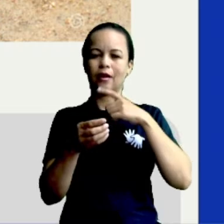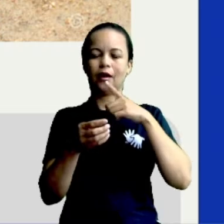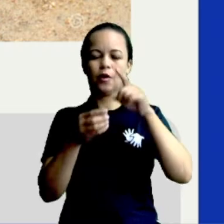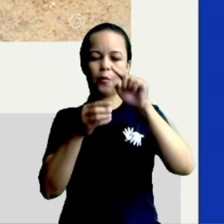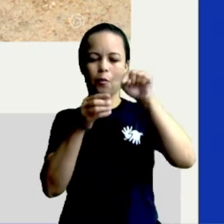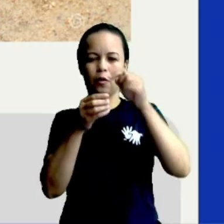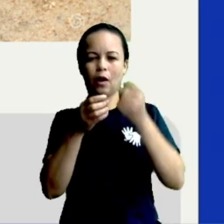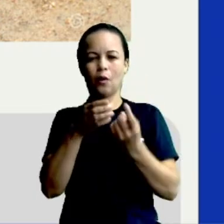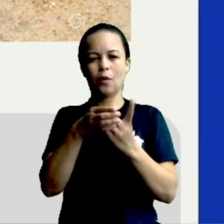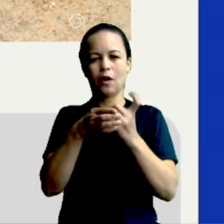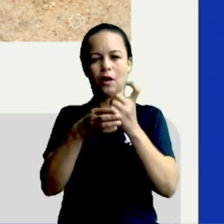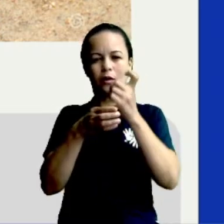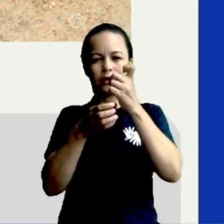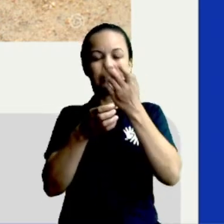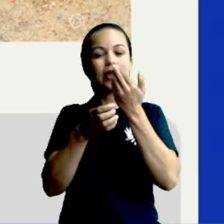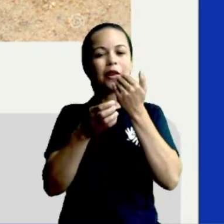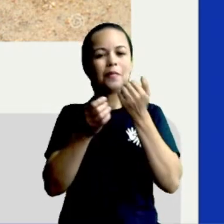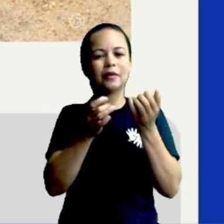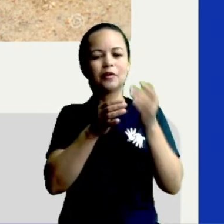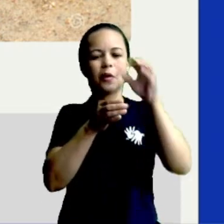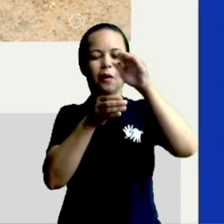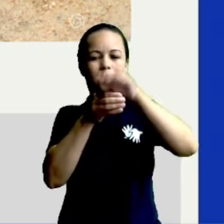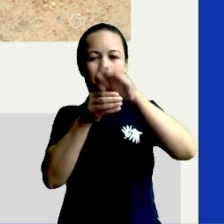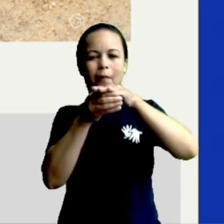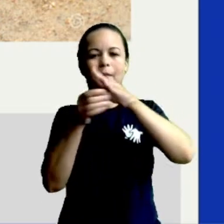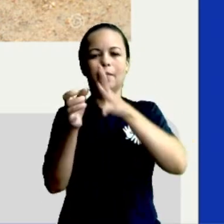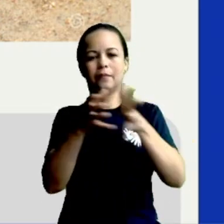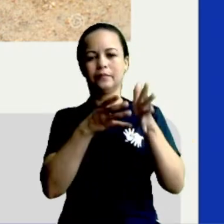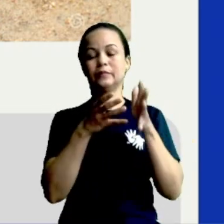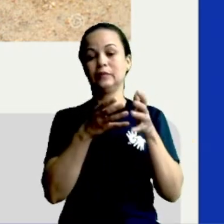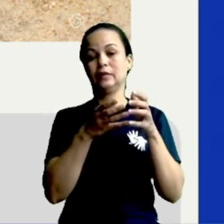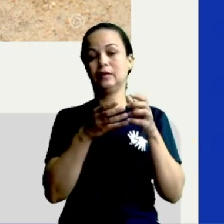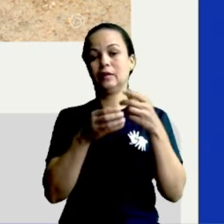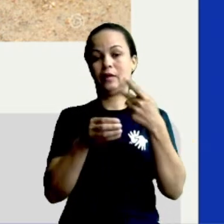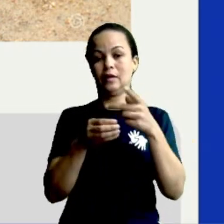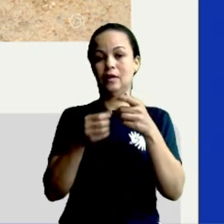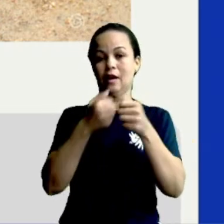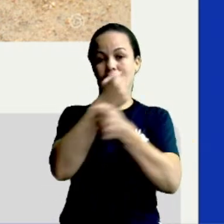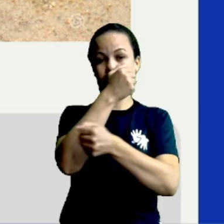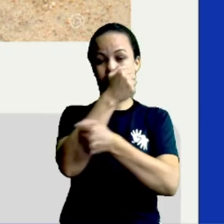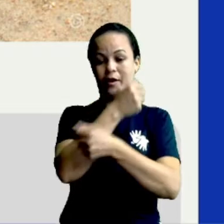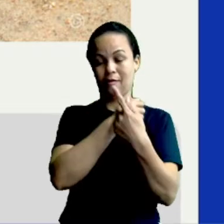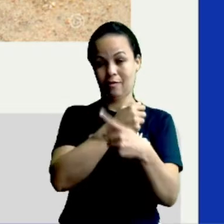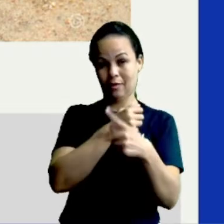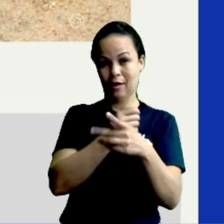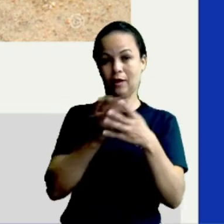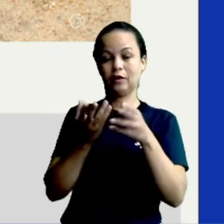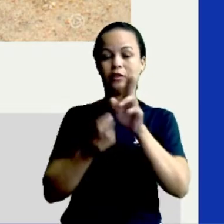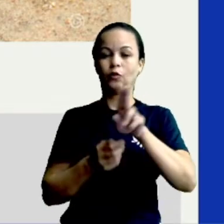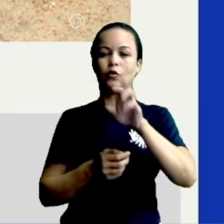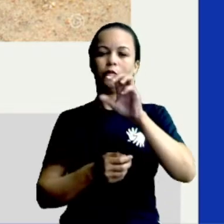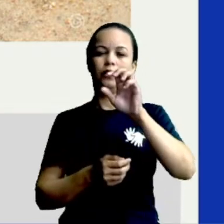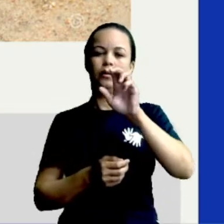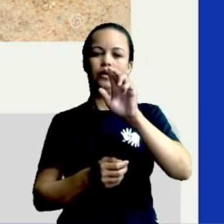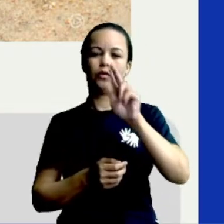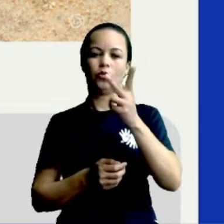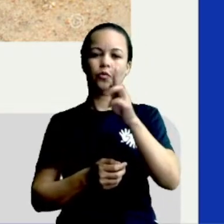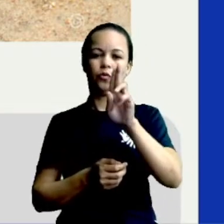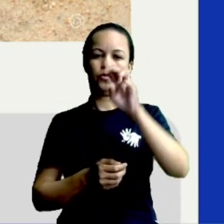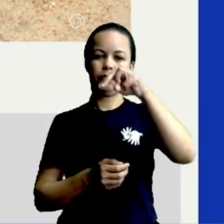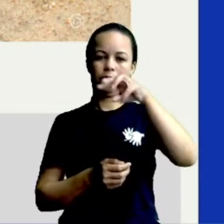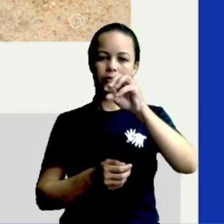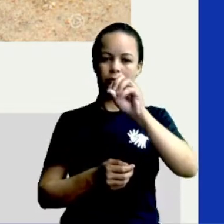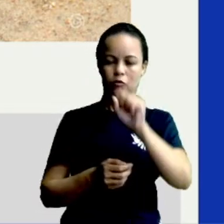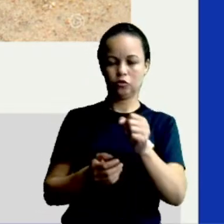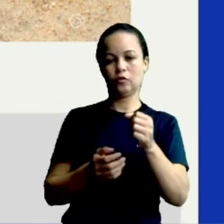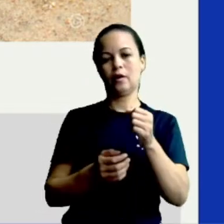alimentam e seguem para o outro compartimento, em que as fezes dela, chamadas de humus, é um material riquíssimo